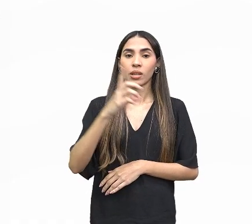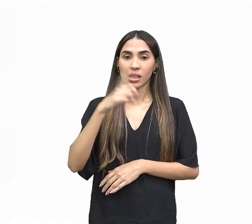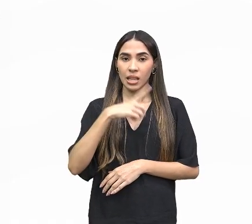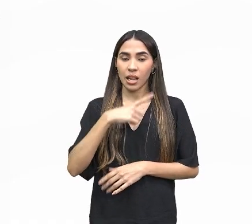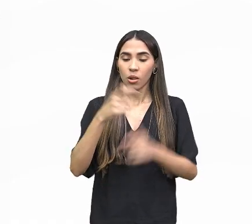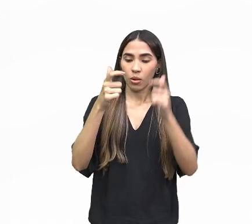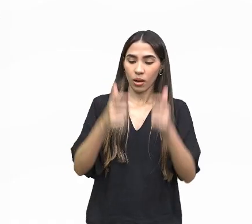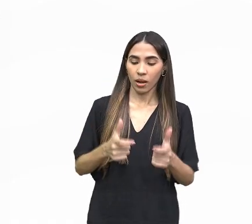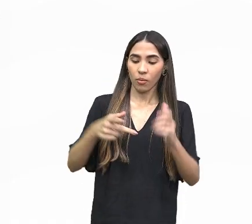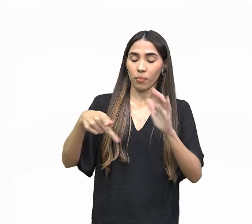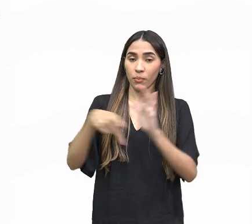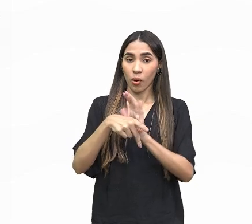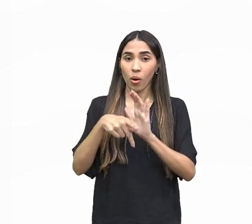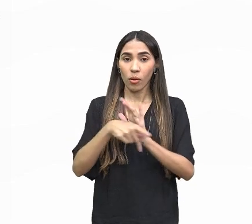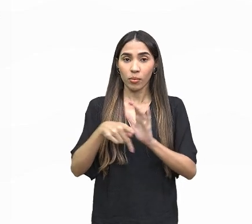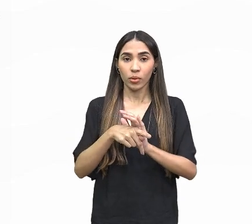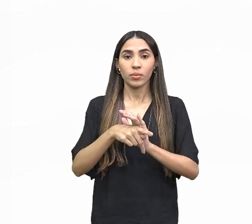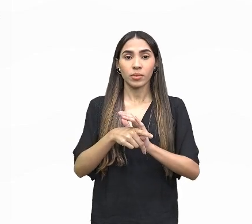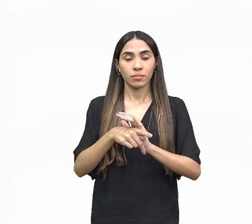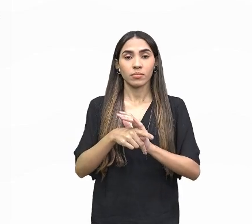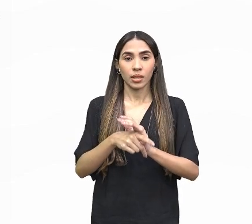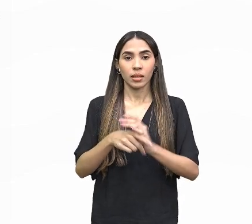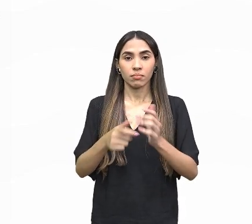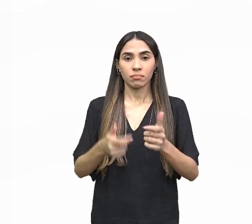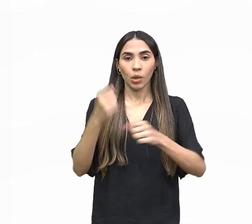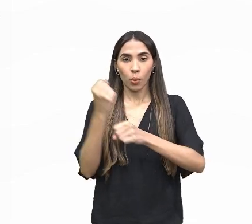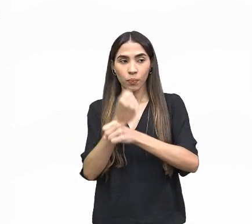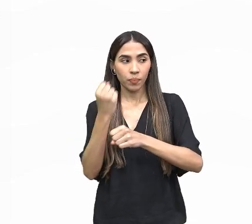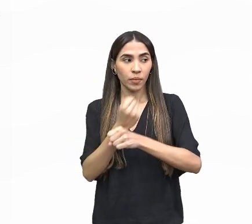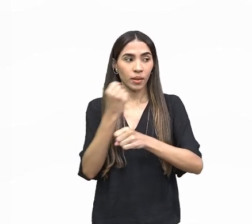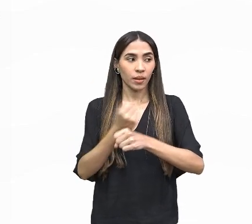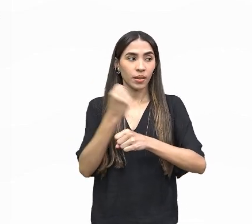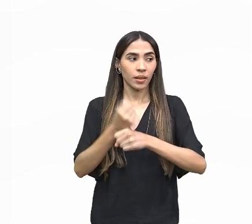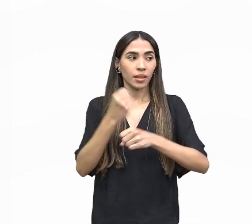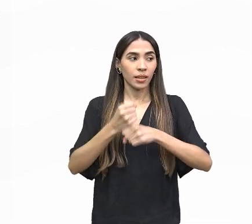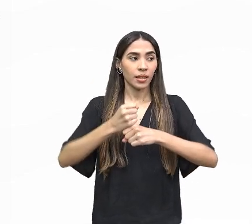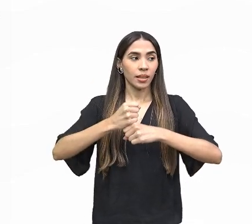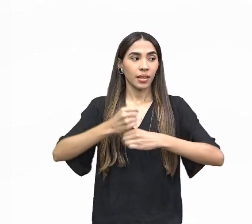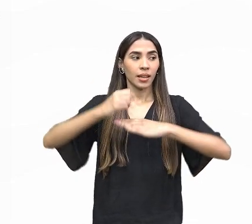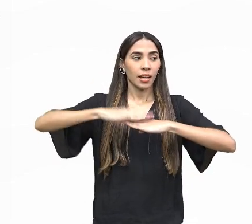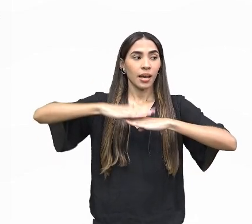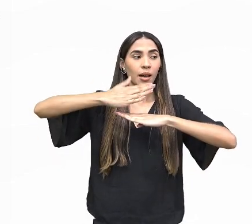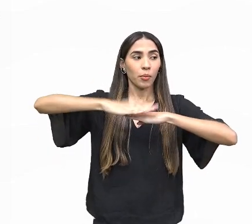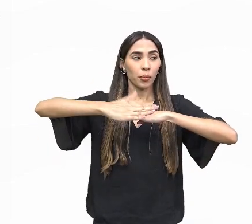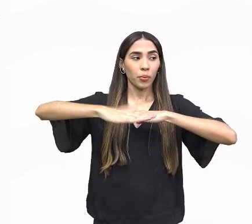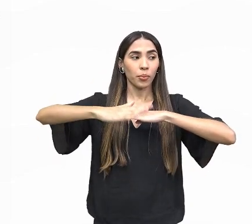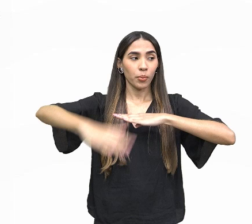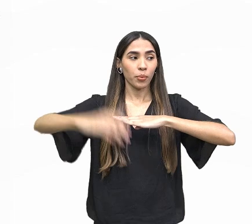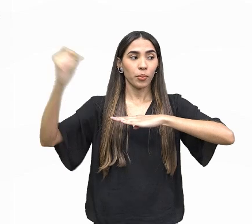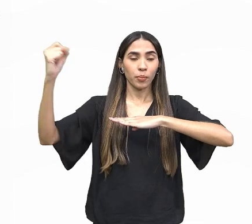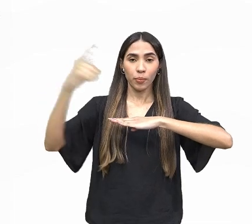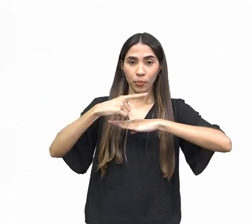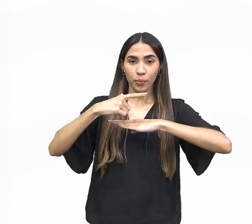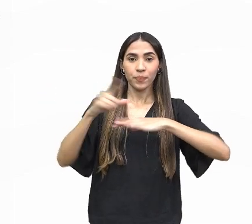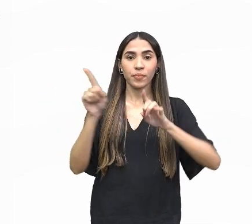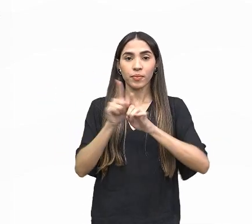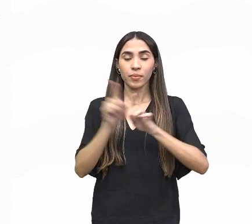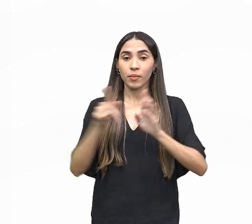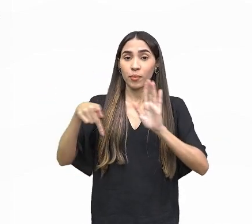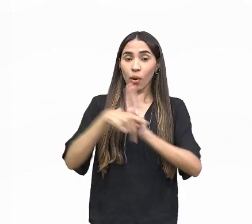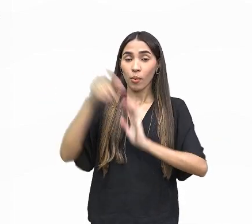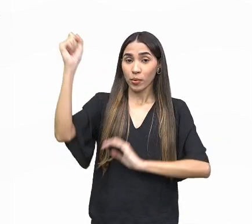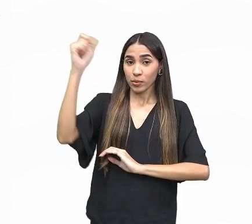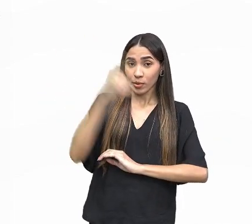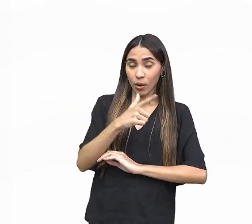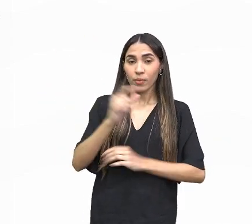fazendas agora que instalam esses painéis, tá certo? Para captar a energia aí proveniente do